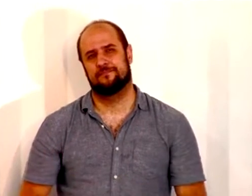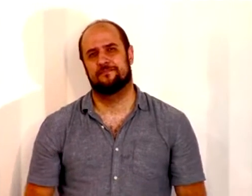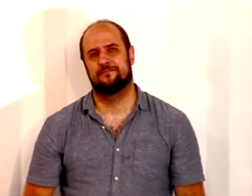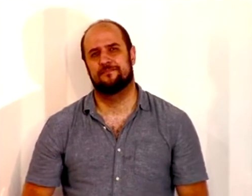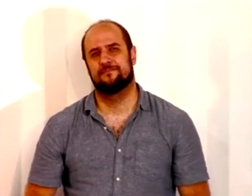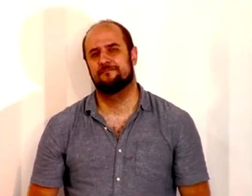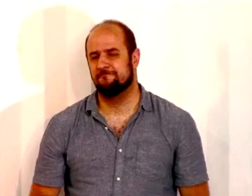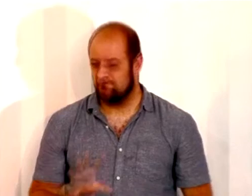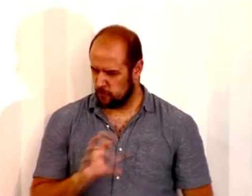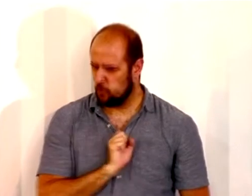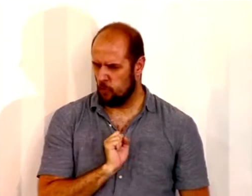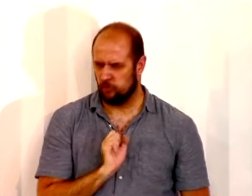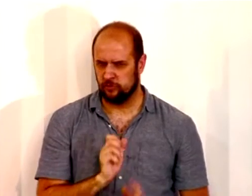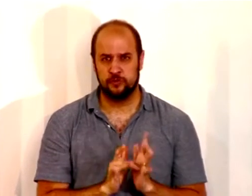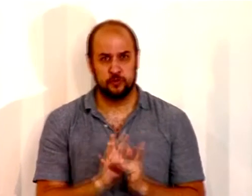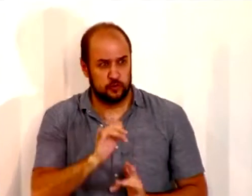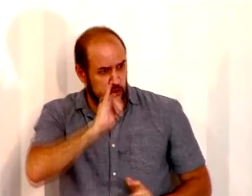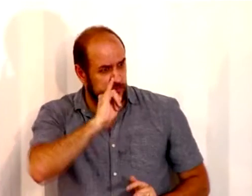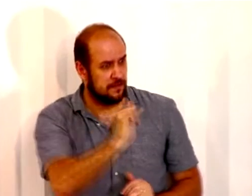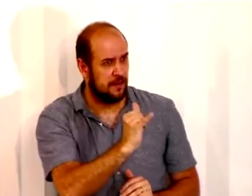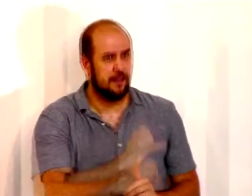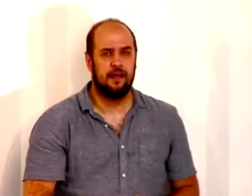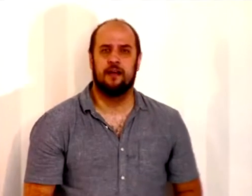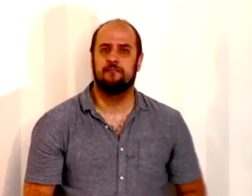Gosto muito quando o Senhor Jesus mesmo declara: